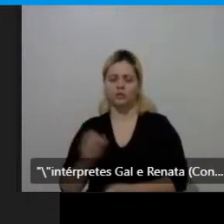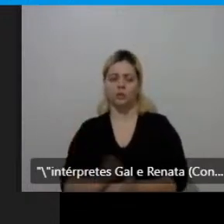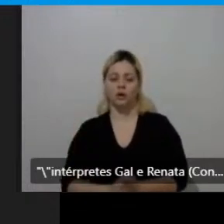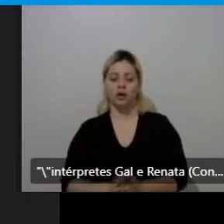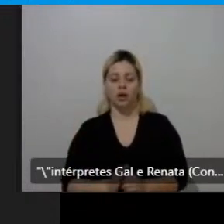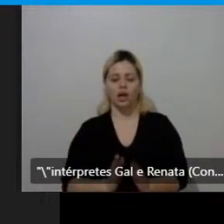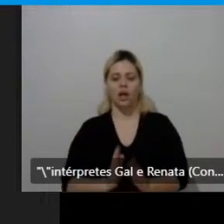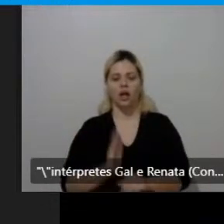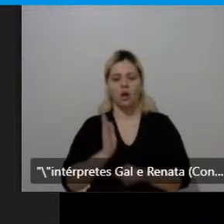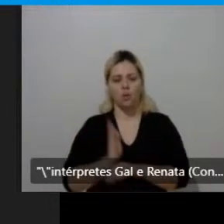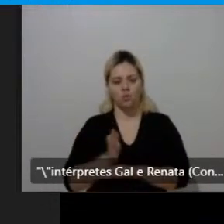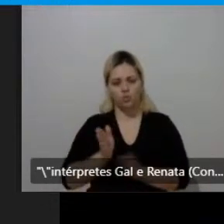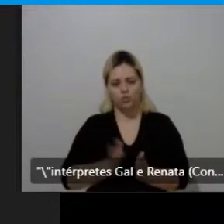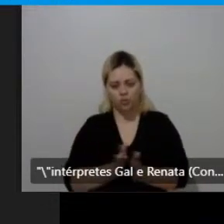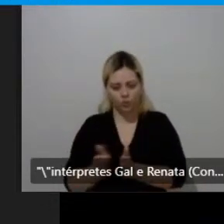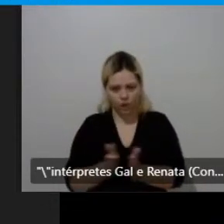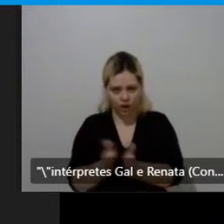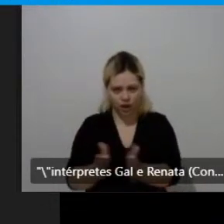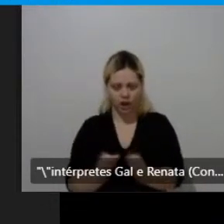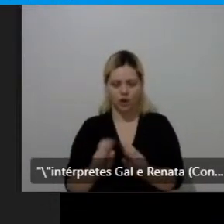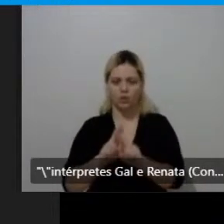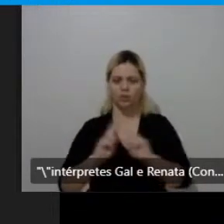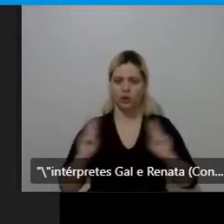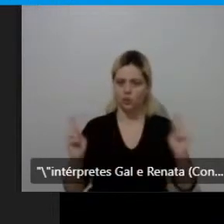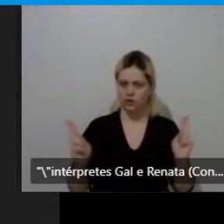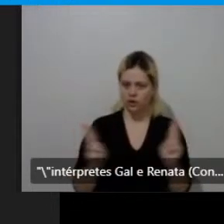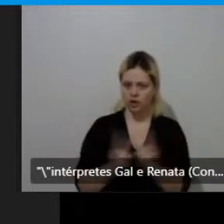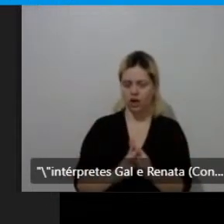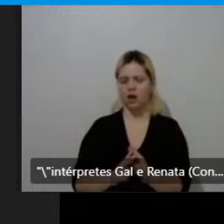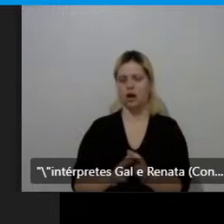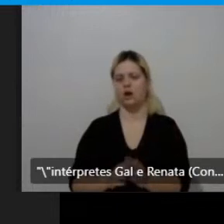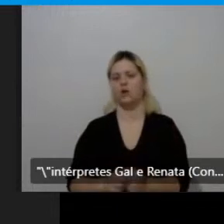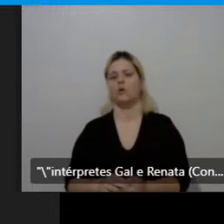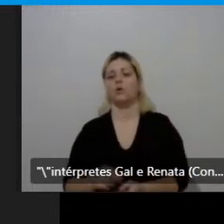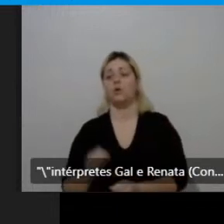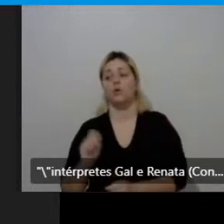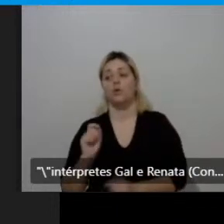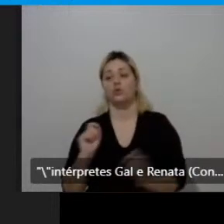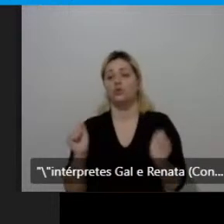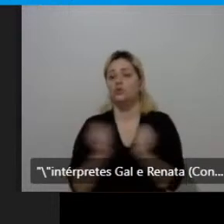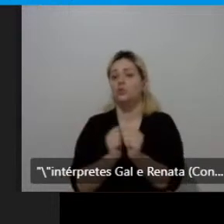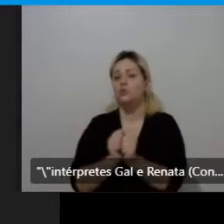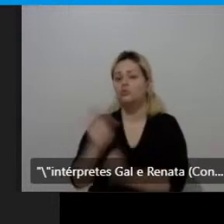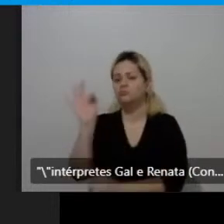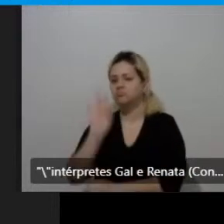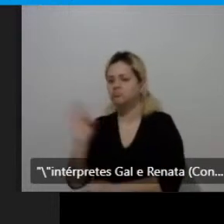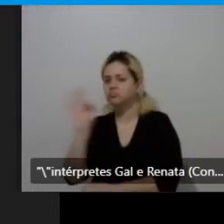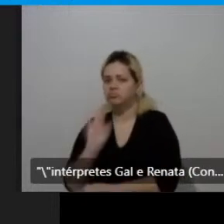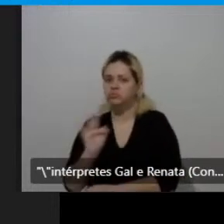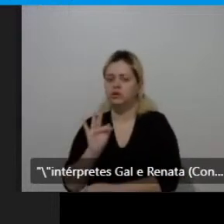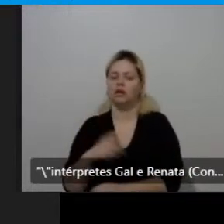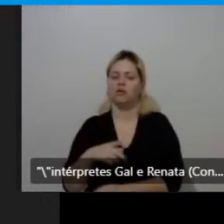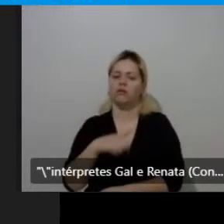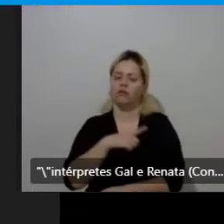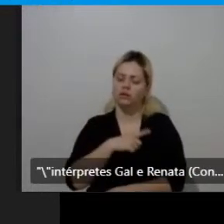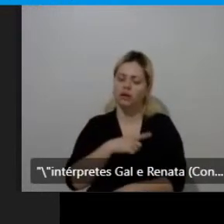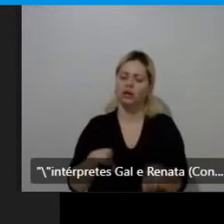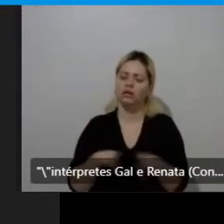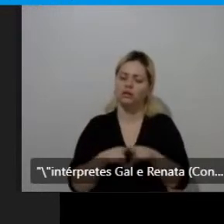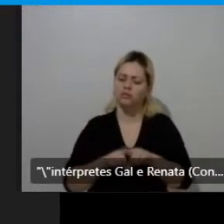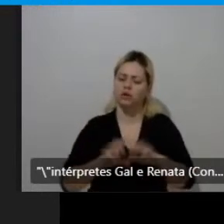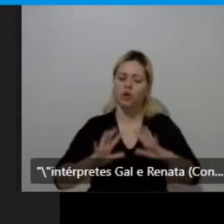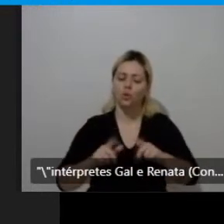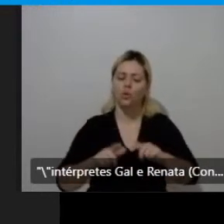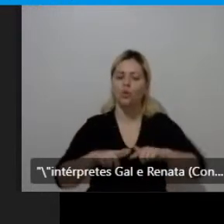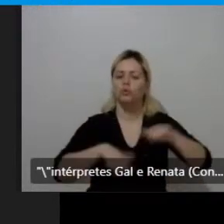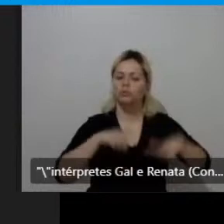com várzeas federais, com terrenos marginais federais, e também sofreu um processo de intensa privatização, mas tem